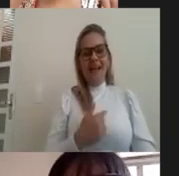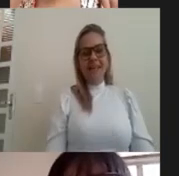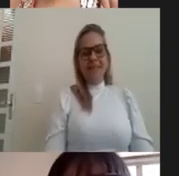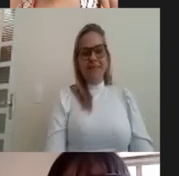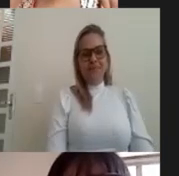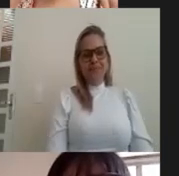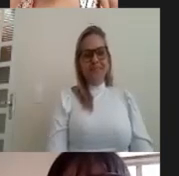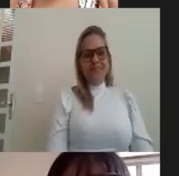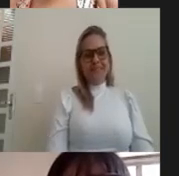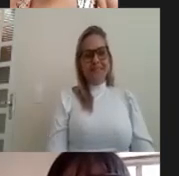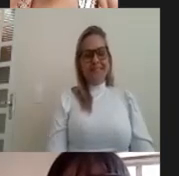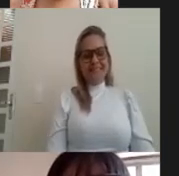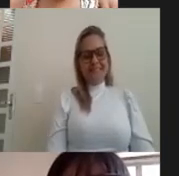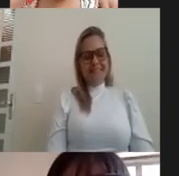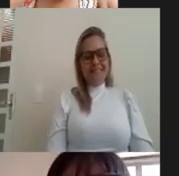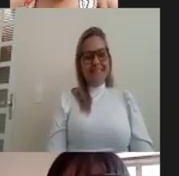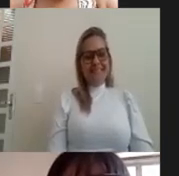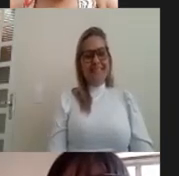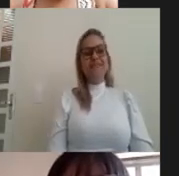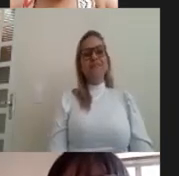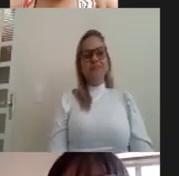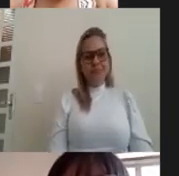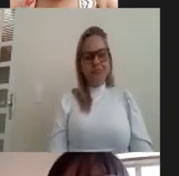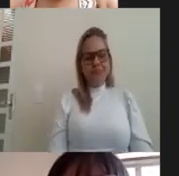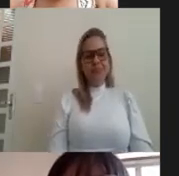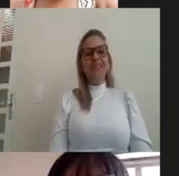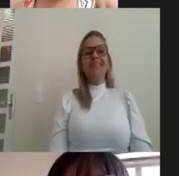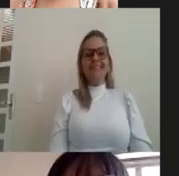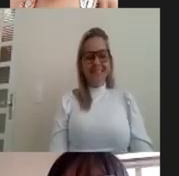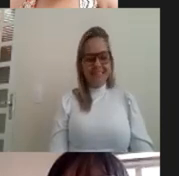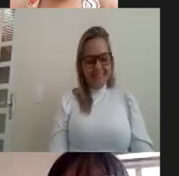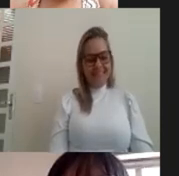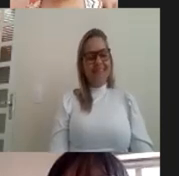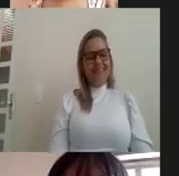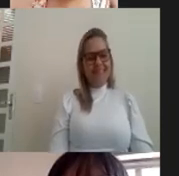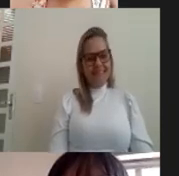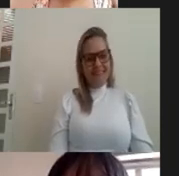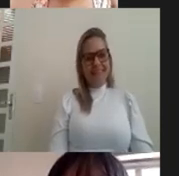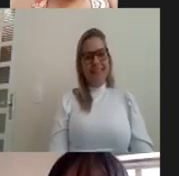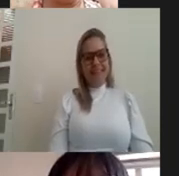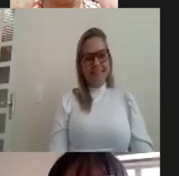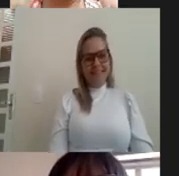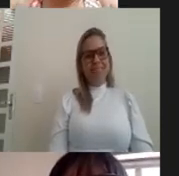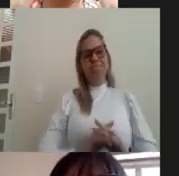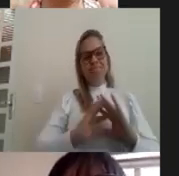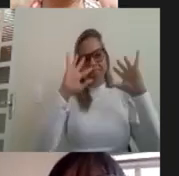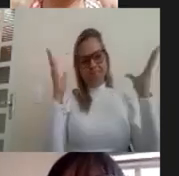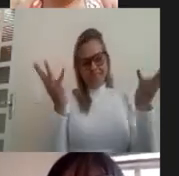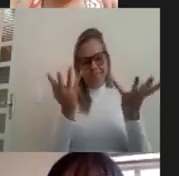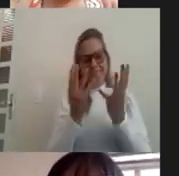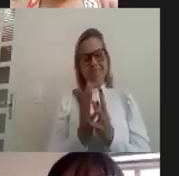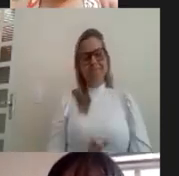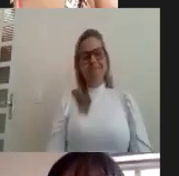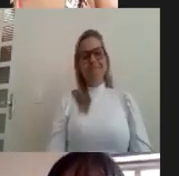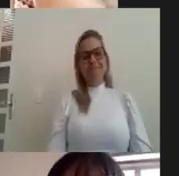Mas enfim, mas já que eu tô aqui, né? Por que não, né? Isso. Por que não fazer uso desse